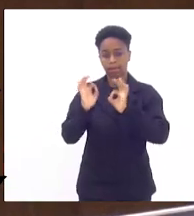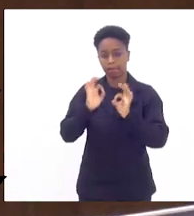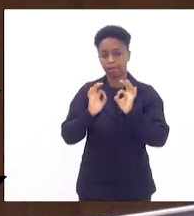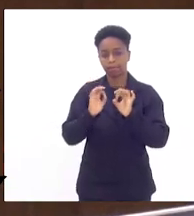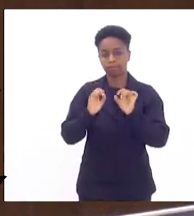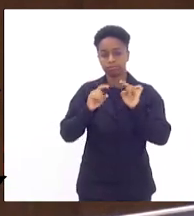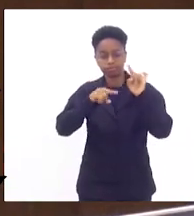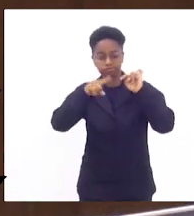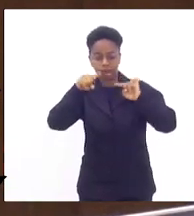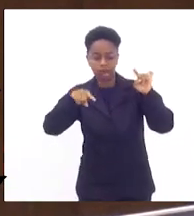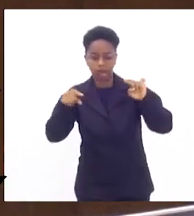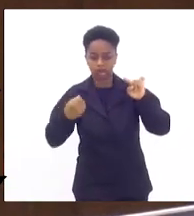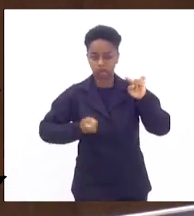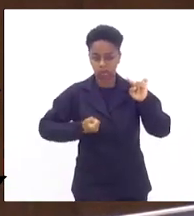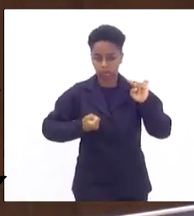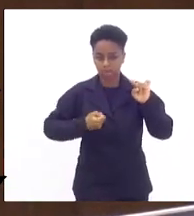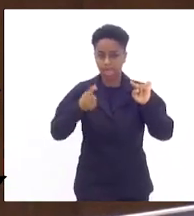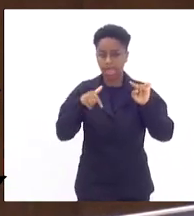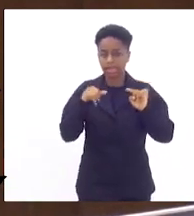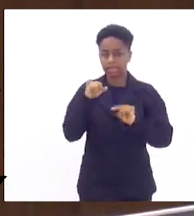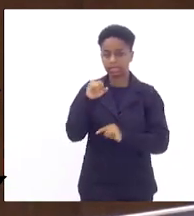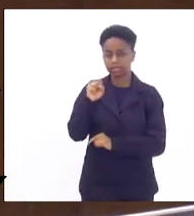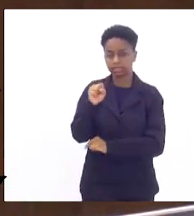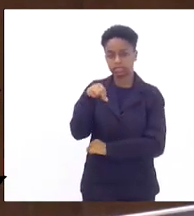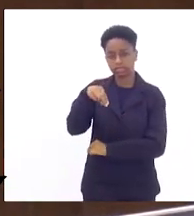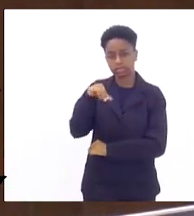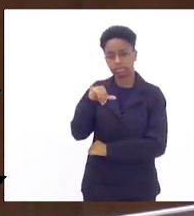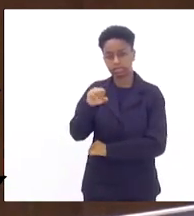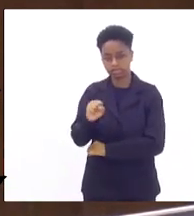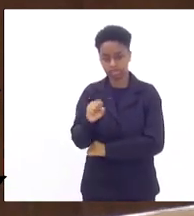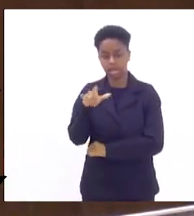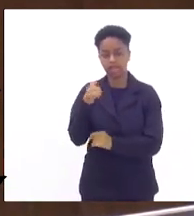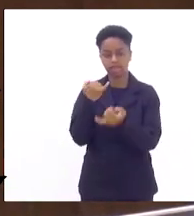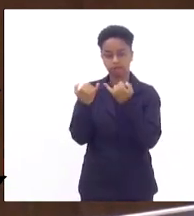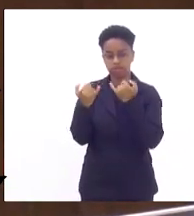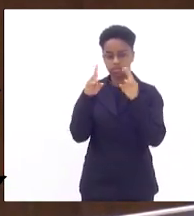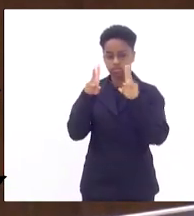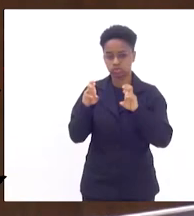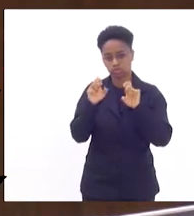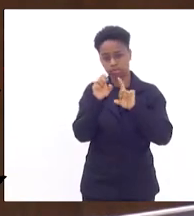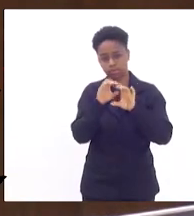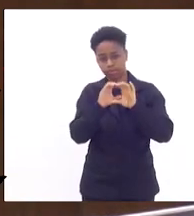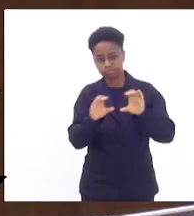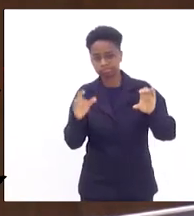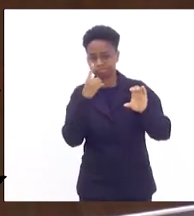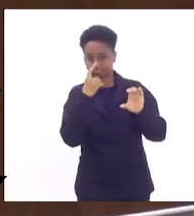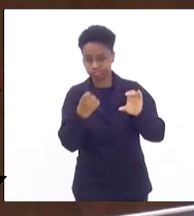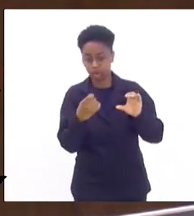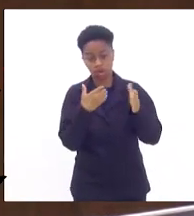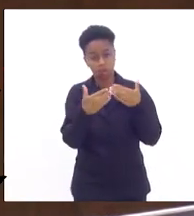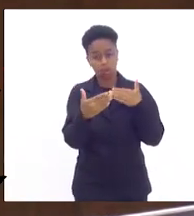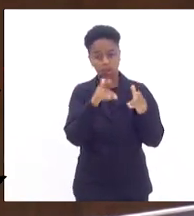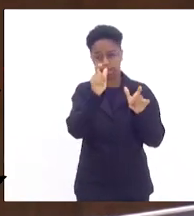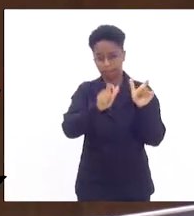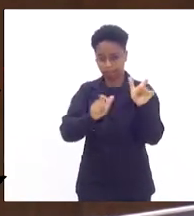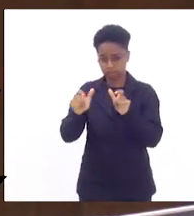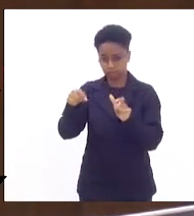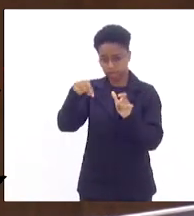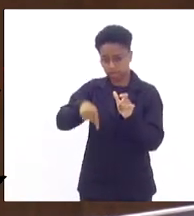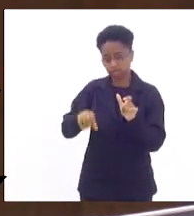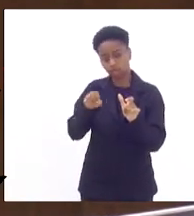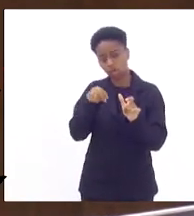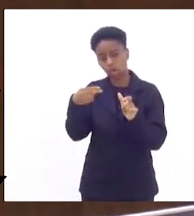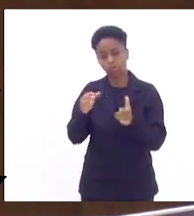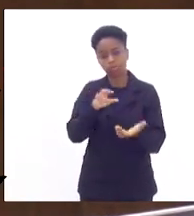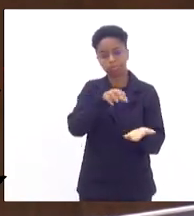oficiais do SNIS, que é o Sistema Nacional de Informação de Saneamento. Qualquer um de nós aqui, ou organismo estatal ou